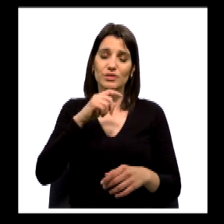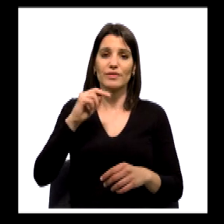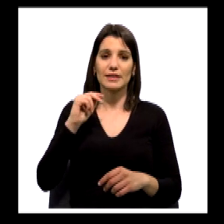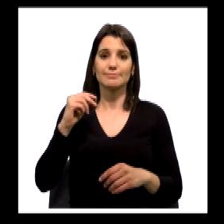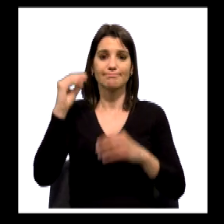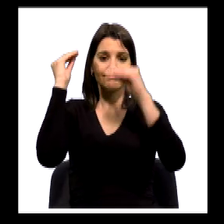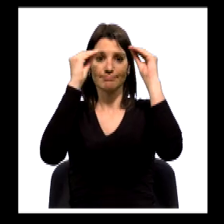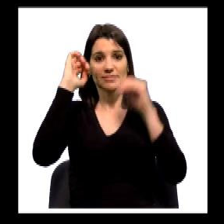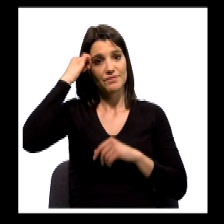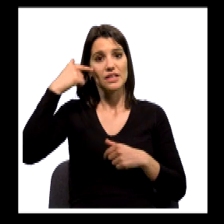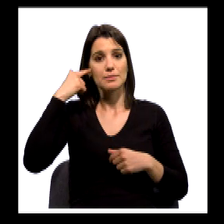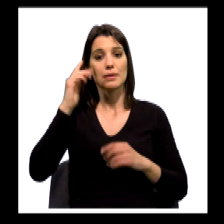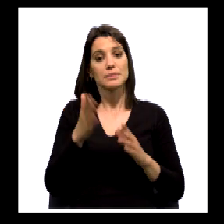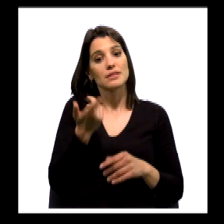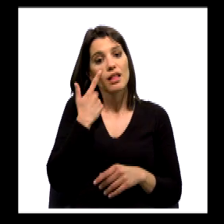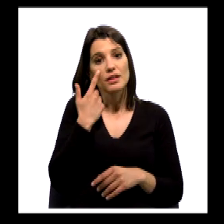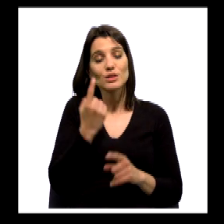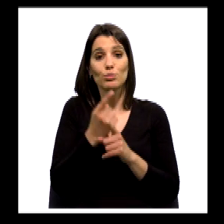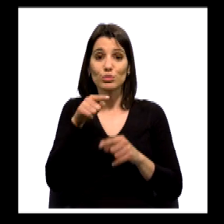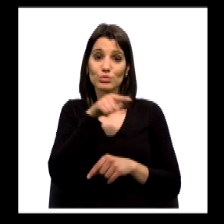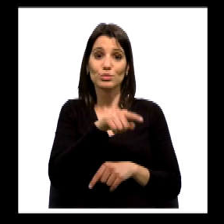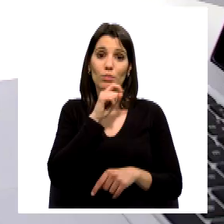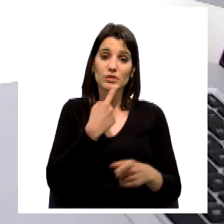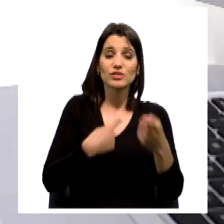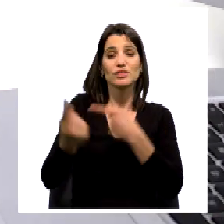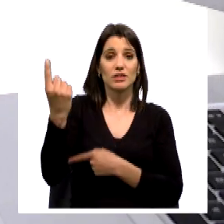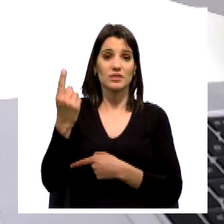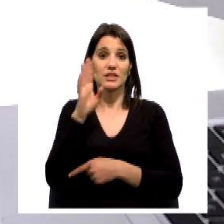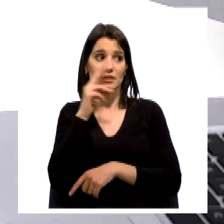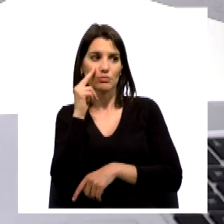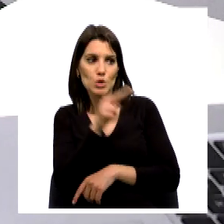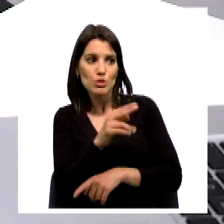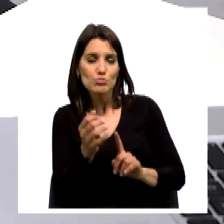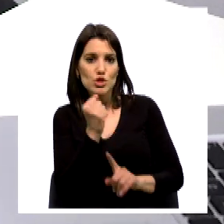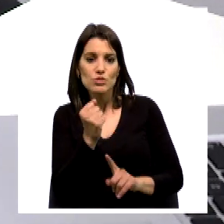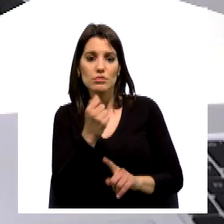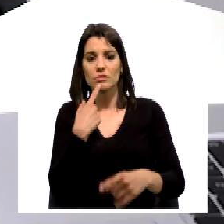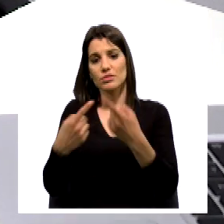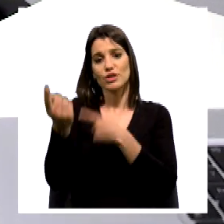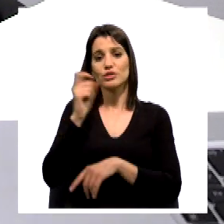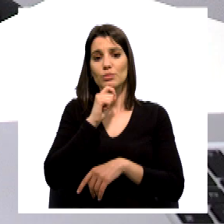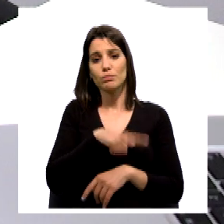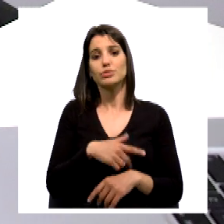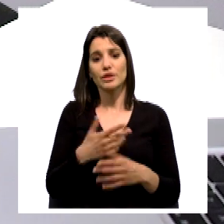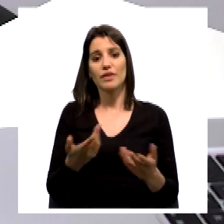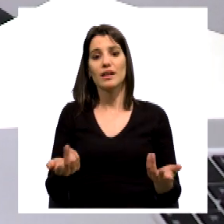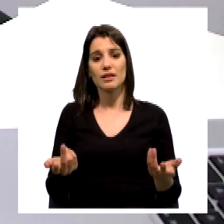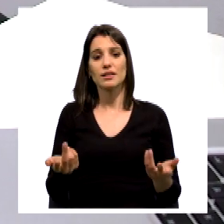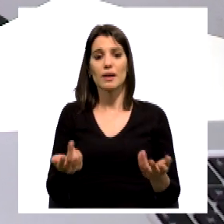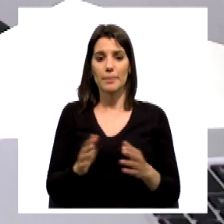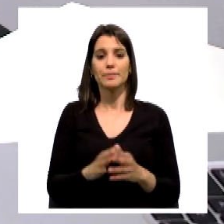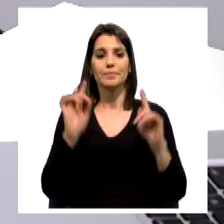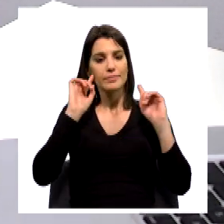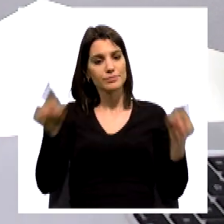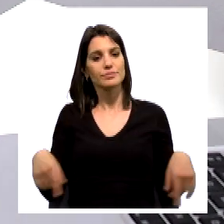qualquer pessoa pode ser vítima, tens de estar atento, porque tu podes denunciar se estiveres atento e se